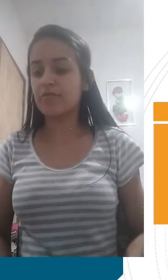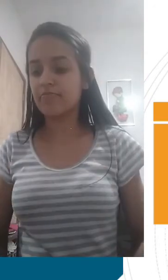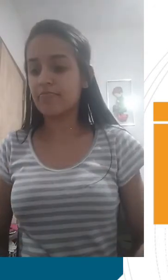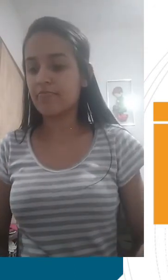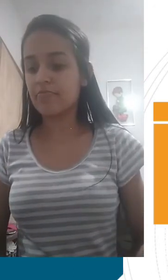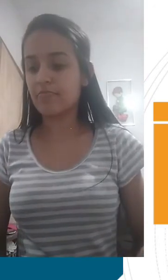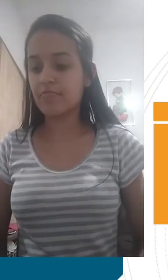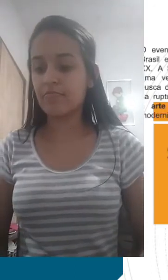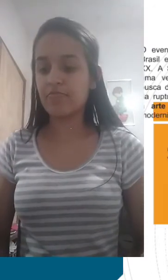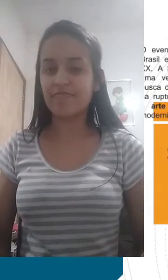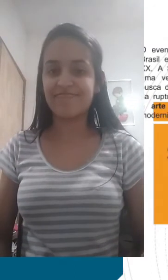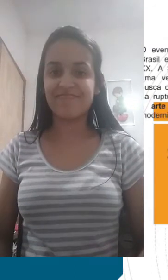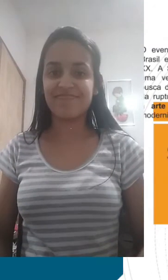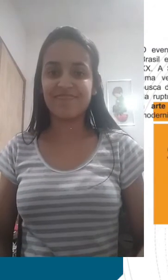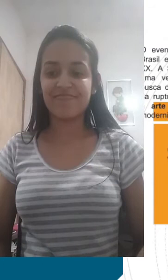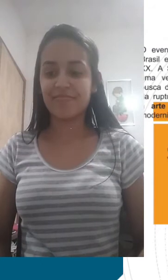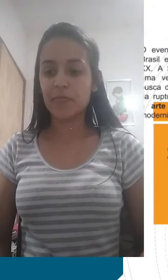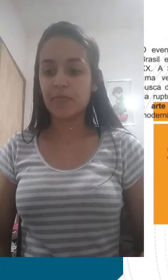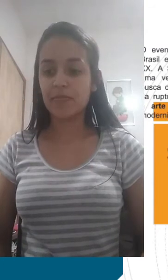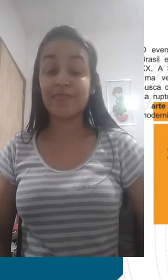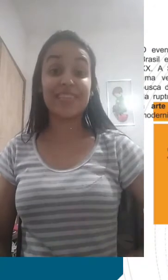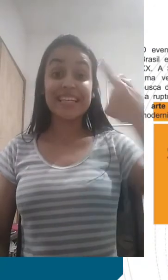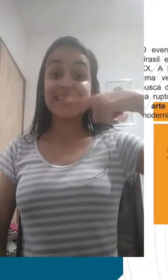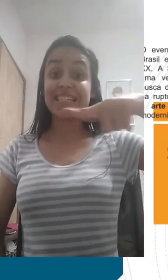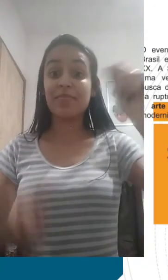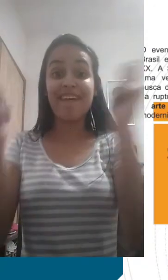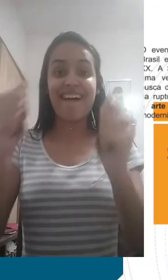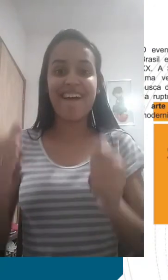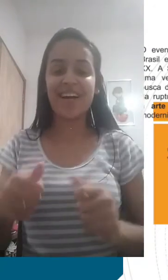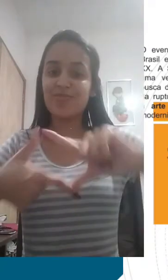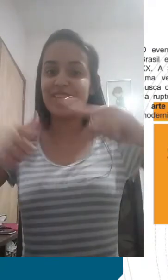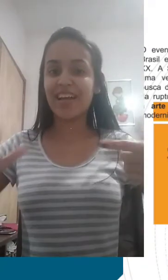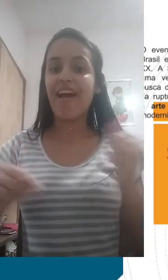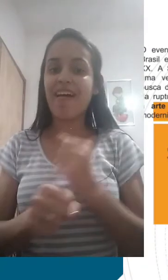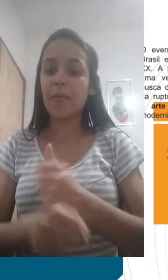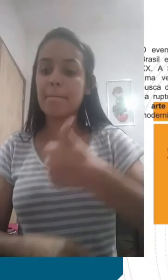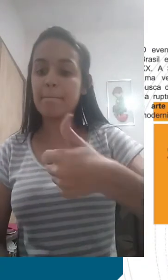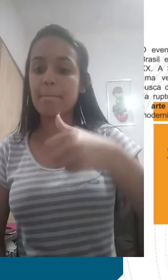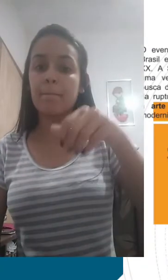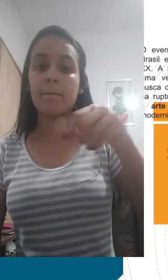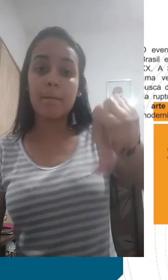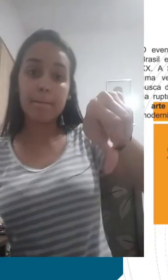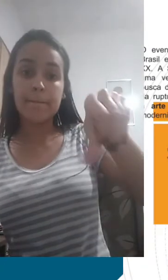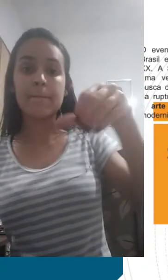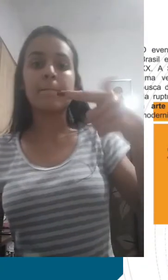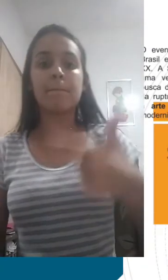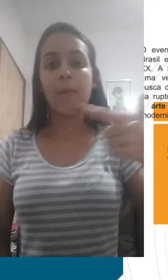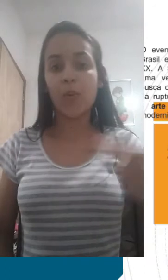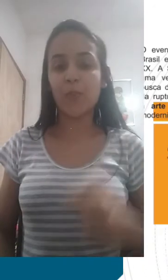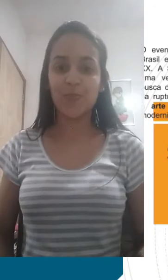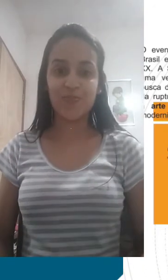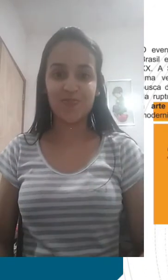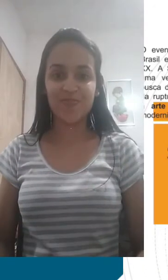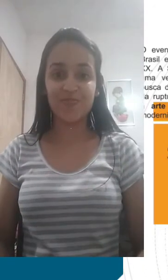ângulos. Semana de Arte Moderna de 1922. O evento marcou o início do